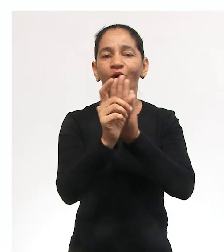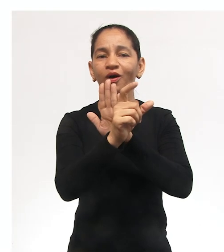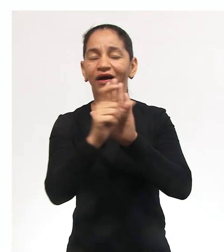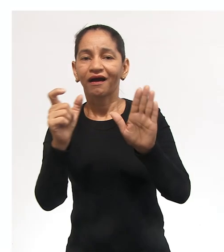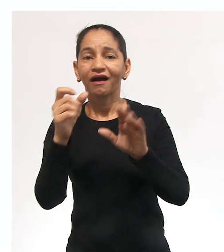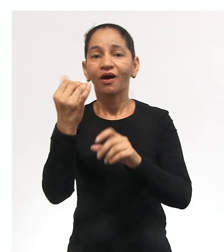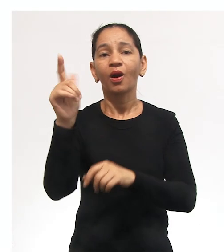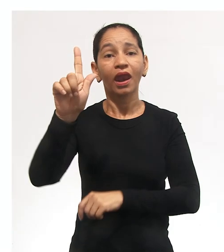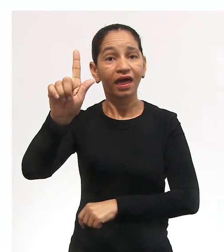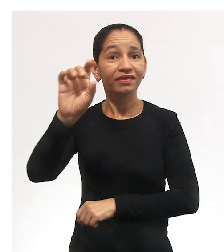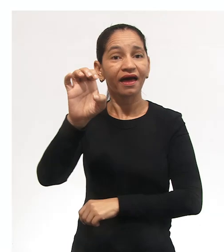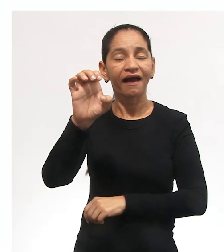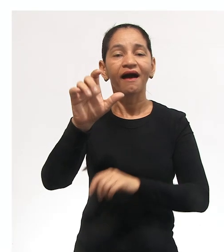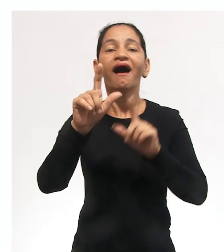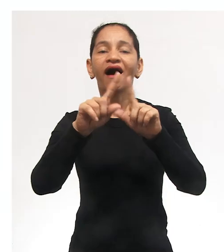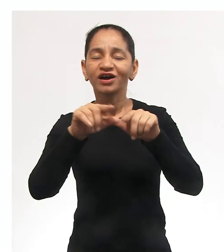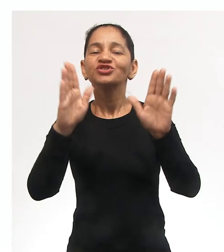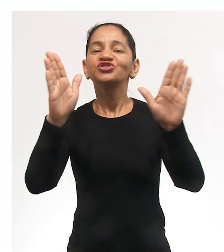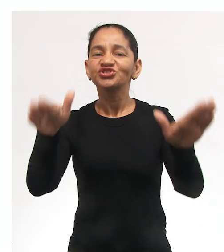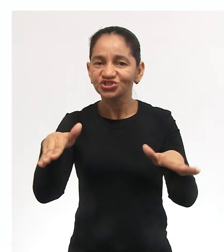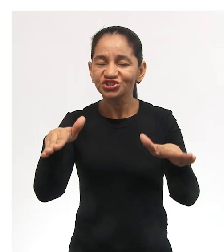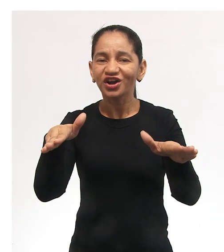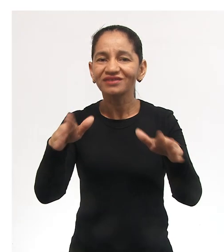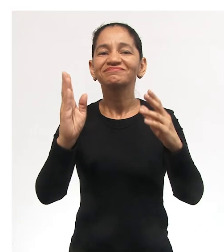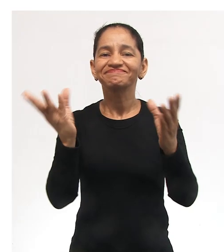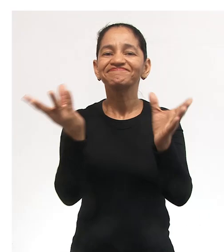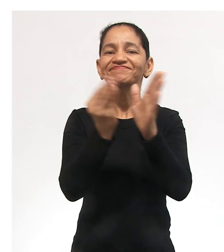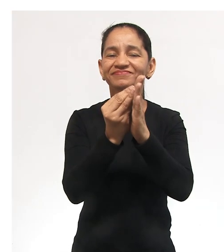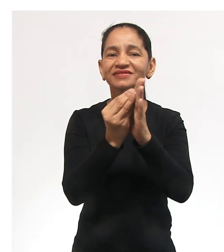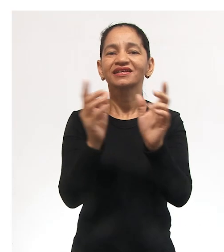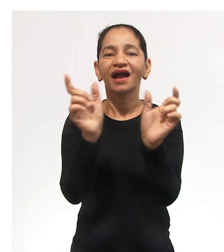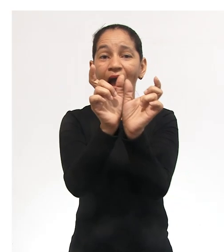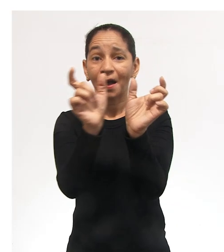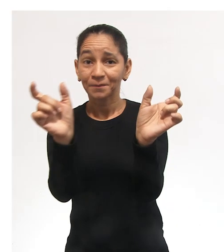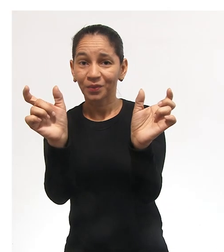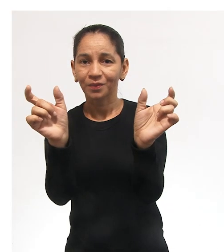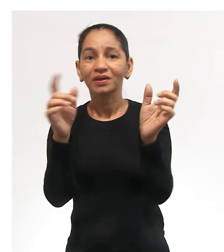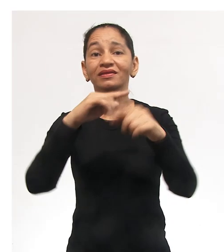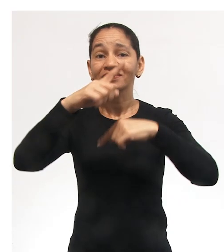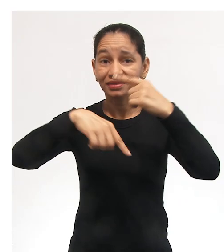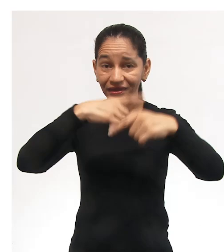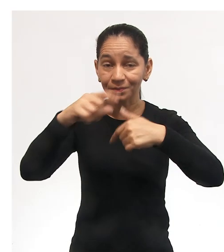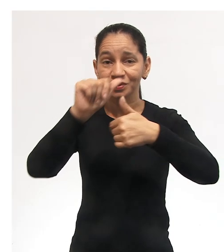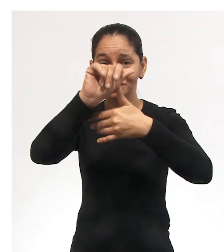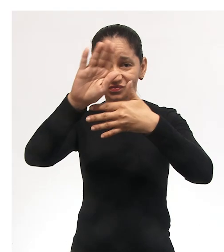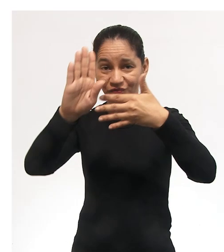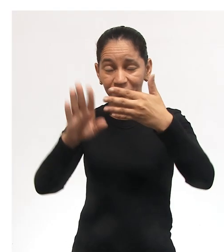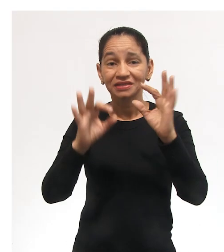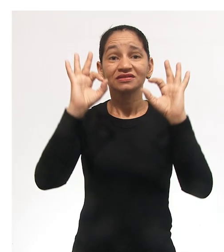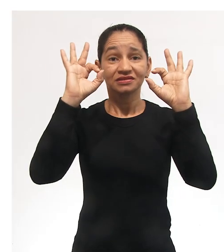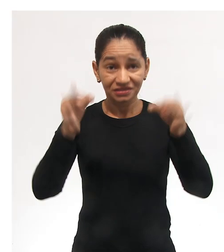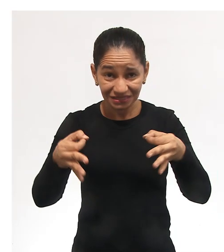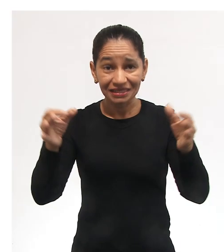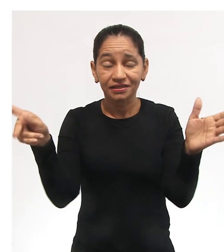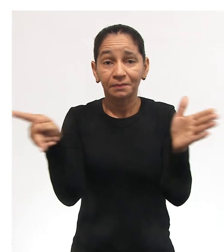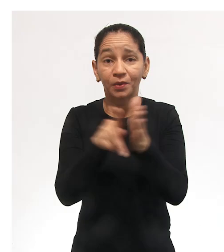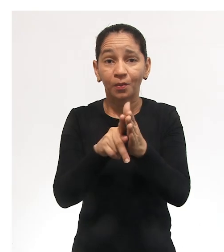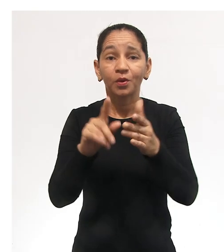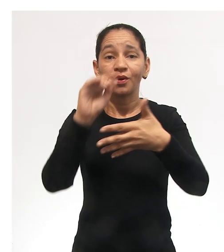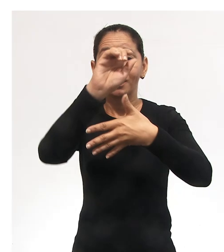consegue colocar consoante e vogal. Após, nós temos silábica alfabética.